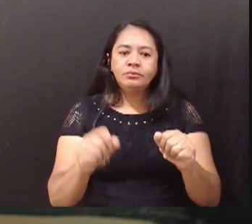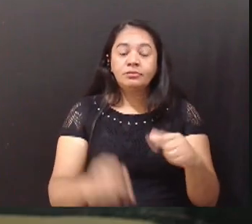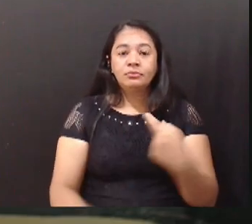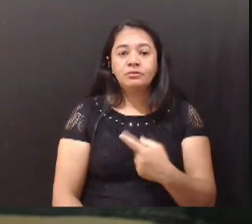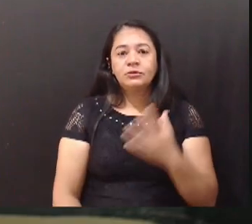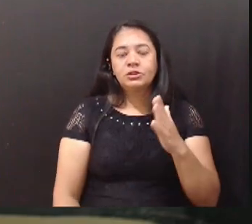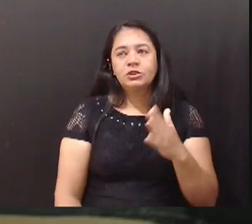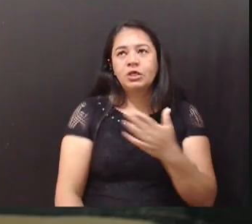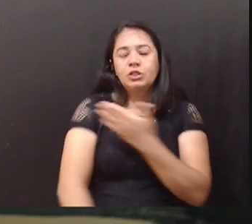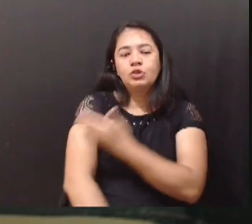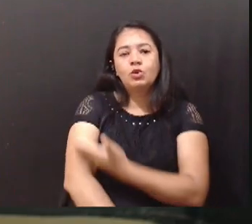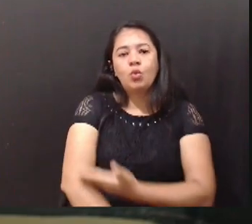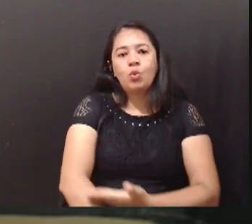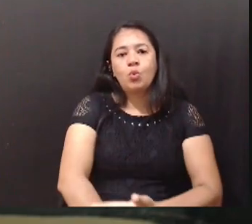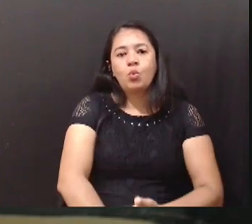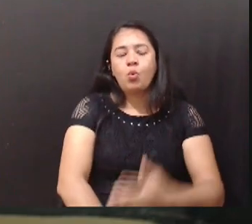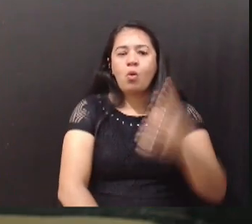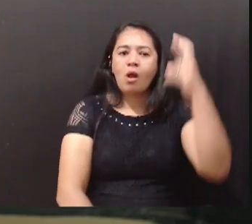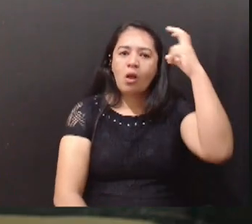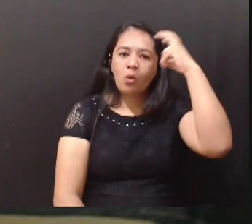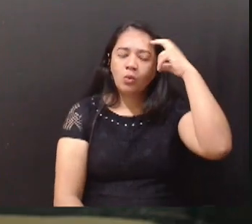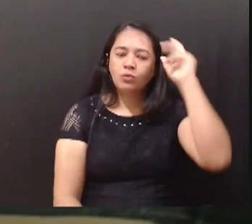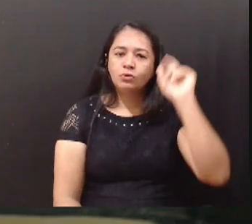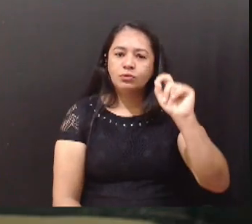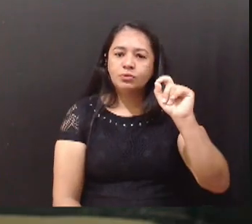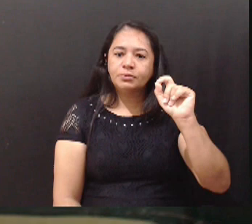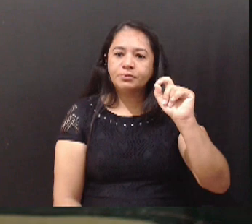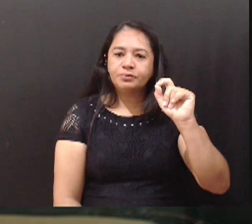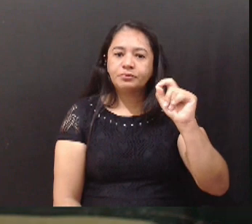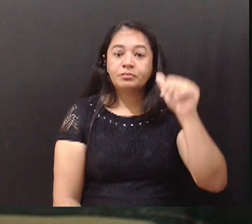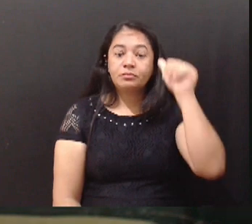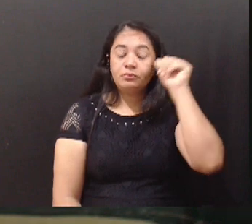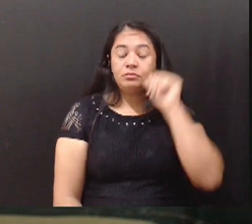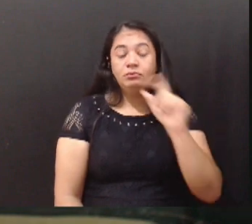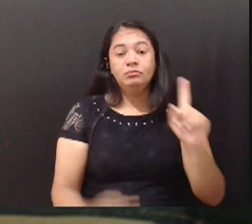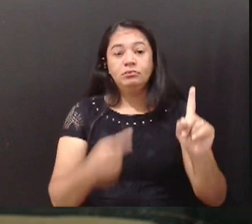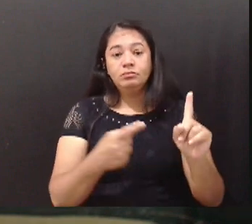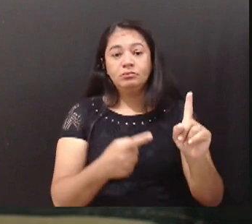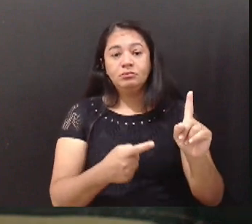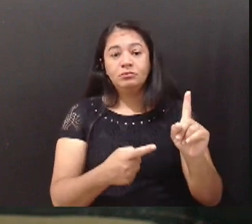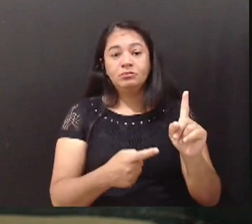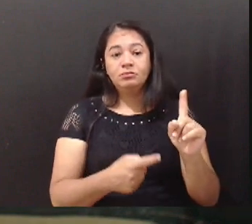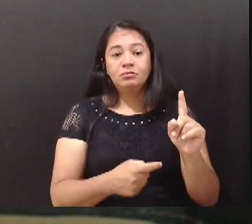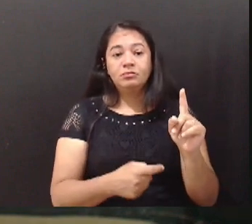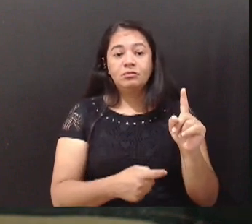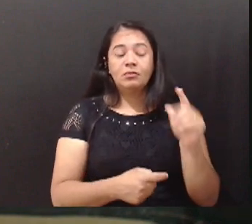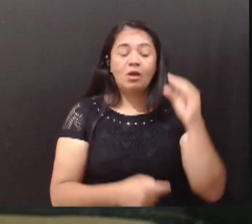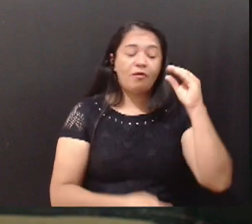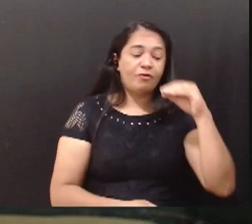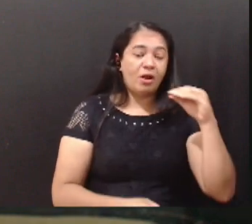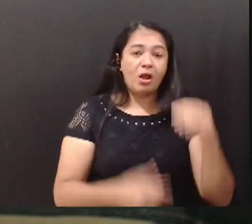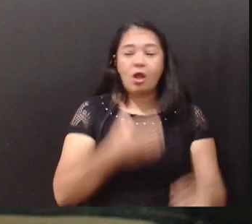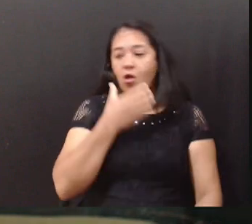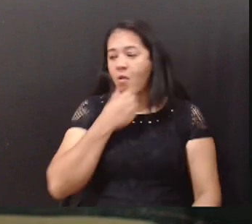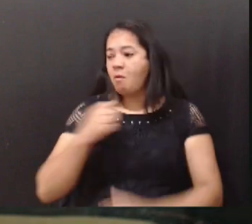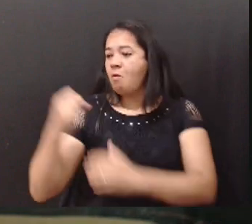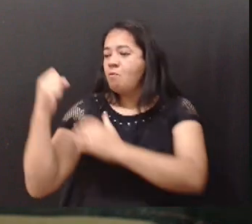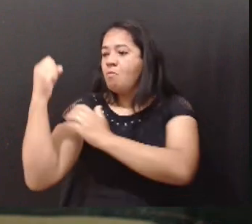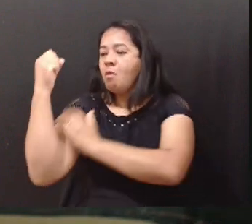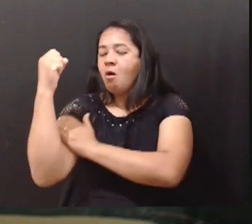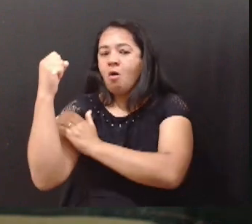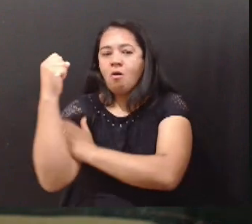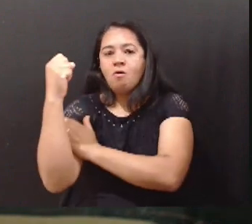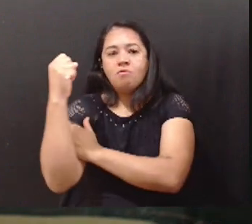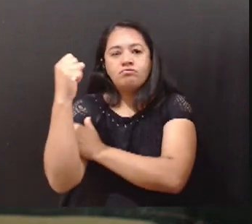cultura, né, que a mulher é o sexo frágil, o homem é o machão, e aí o homem não